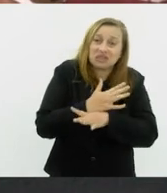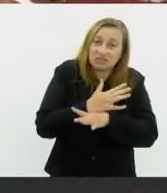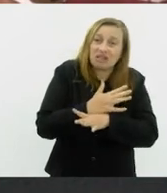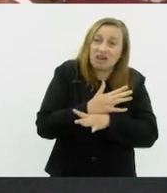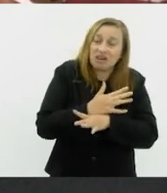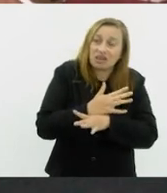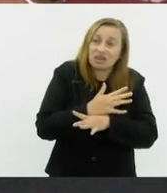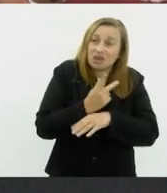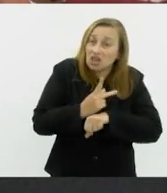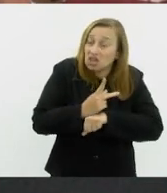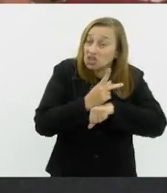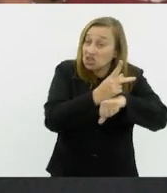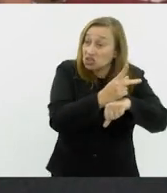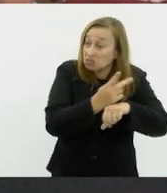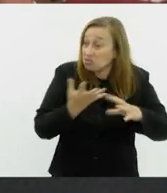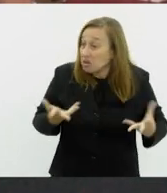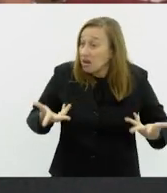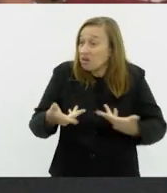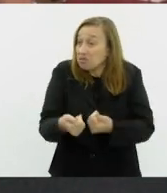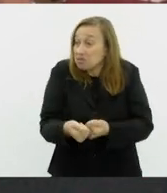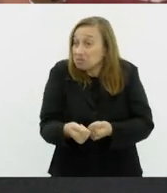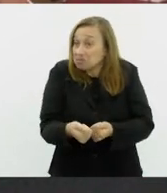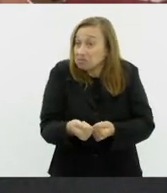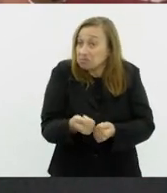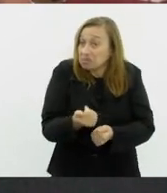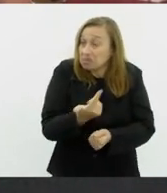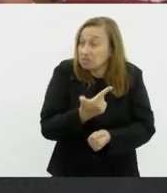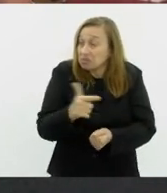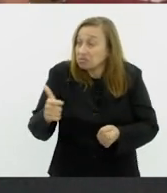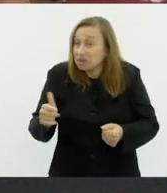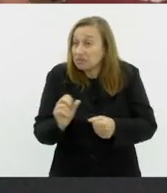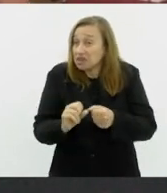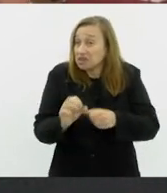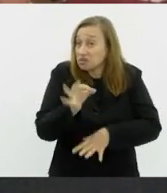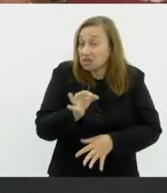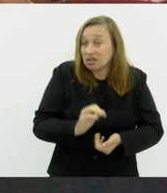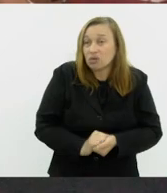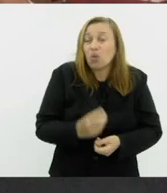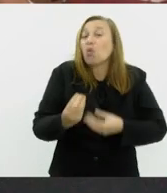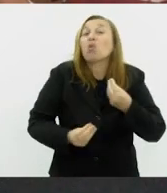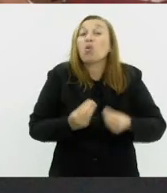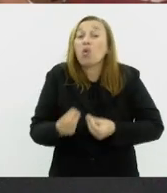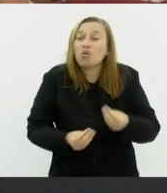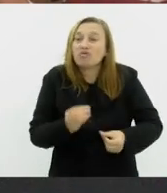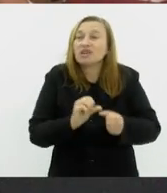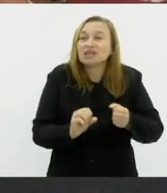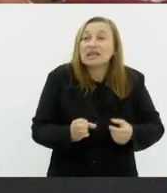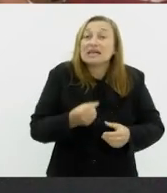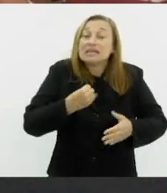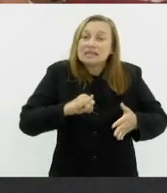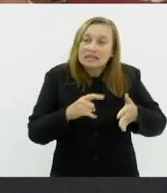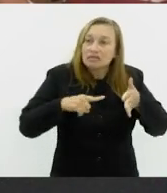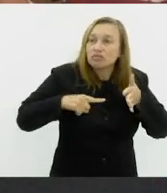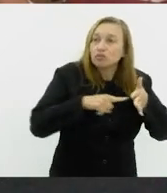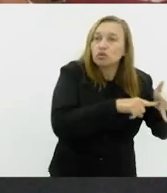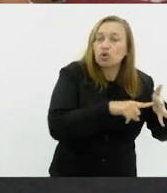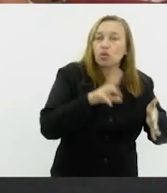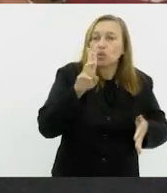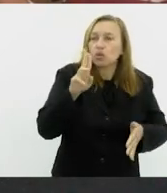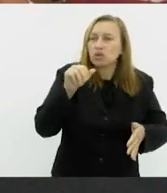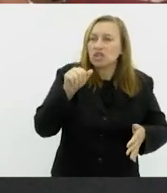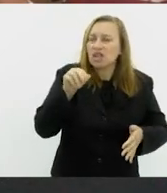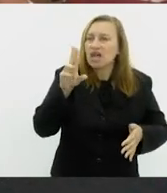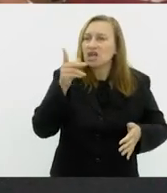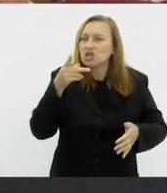esse título, não está fazendo por merecer. Como é que a gente faz? Se a gente faz uma denúncia à Unesco, será que